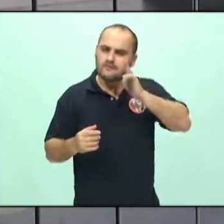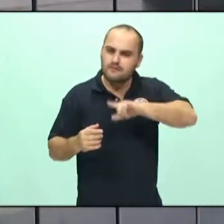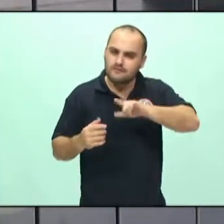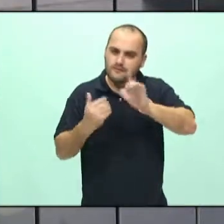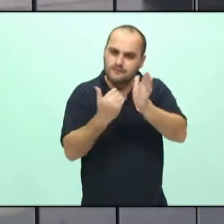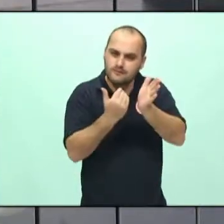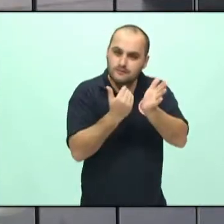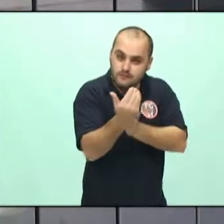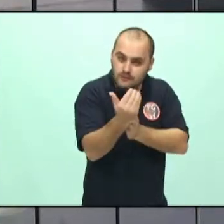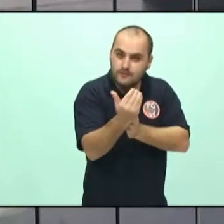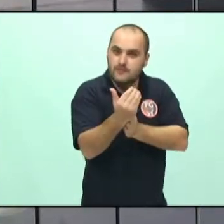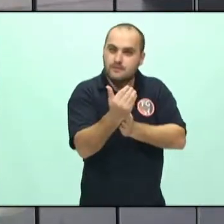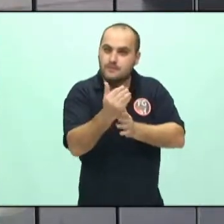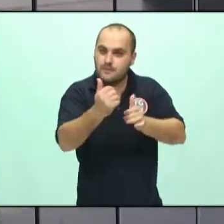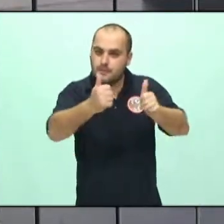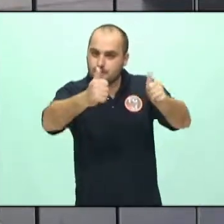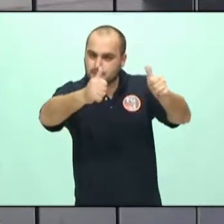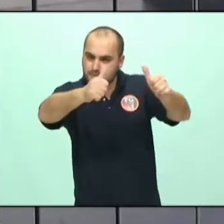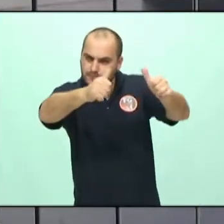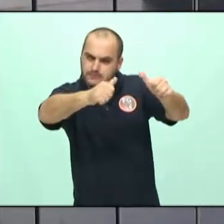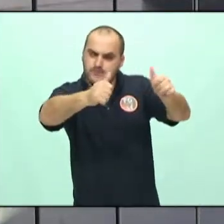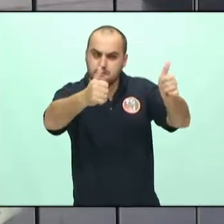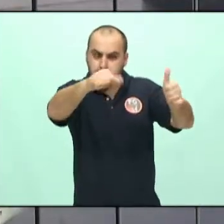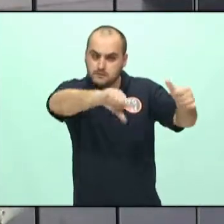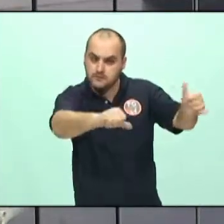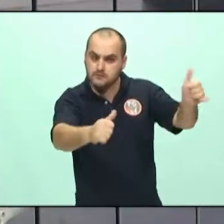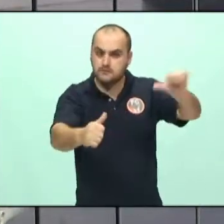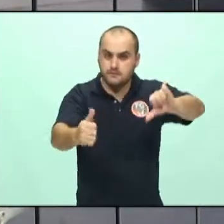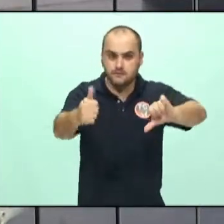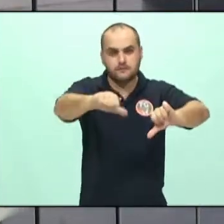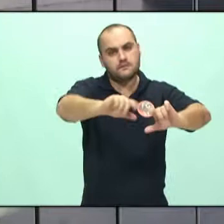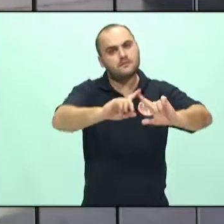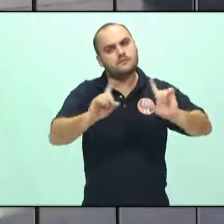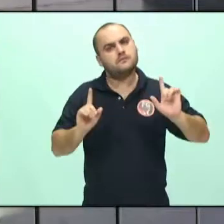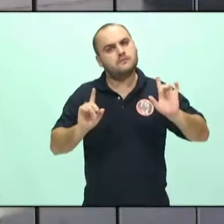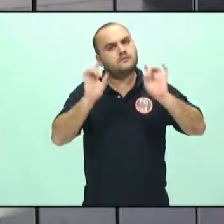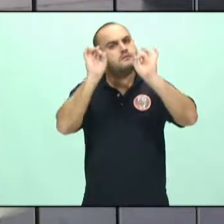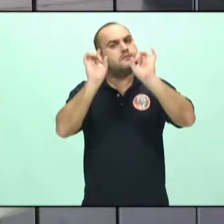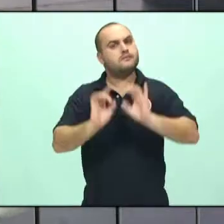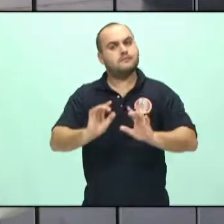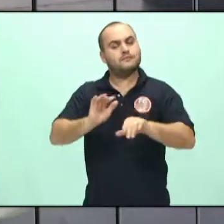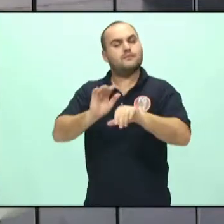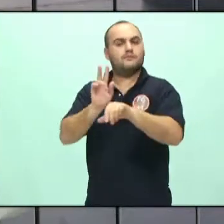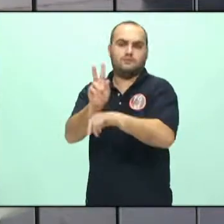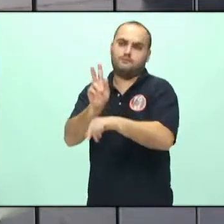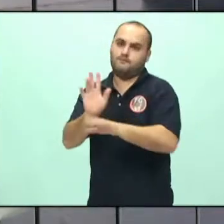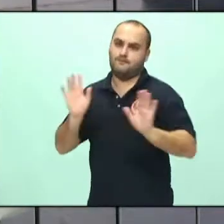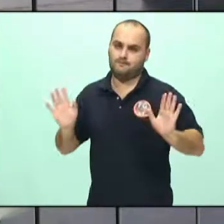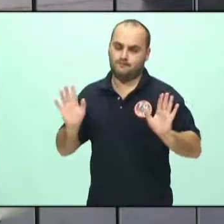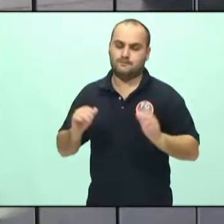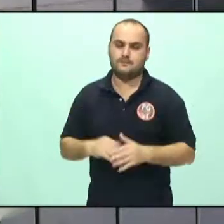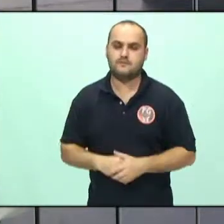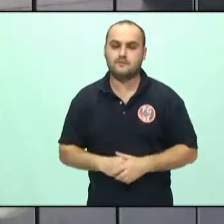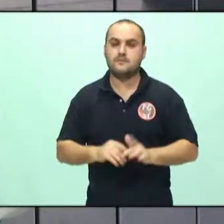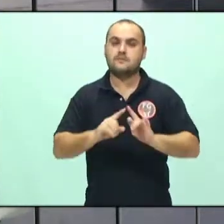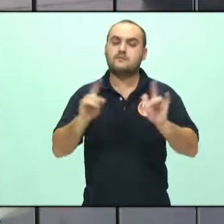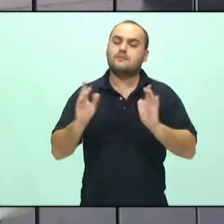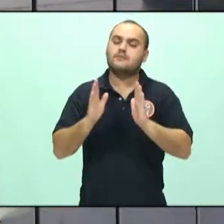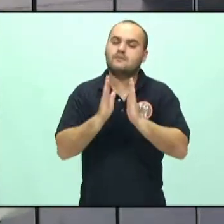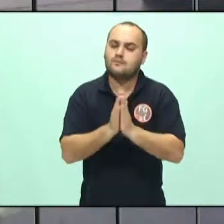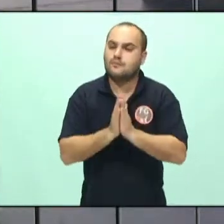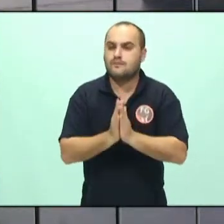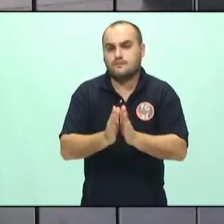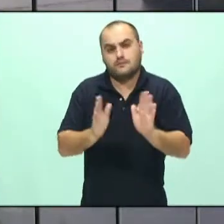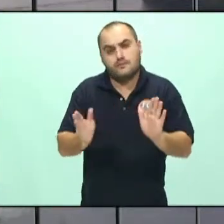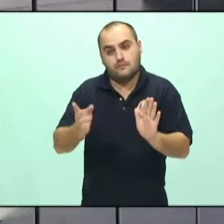uma prolongada, mas é terrível, né? Enfim, isso deixa para os especialistas, a nossa parte não é essa. Mas de qualquer forma, queira Deus que não,